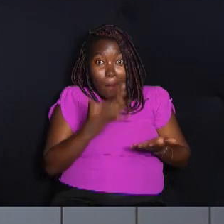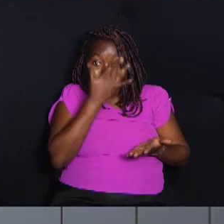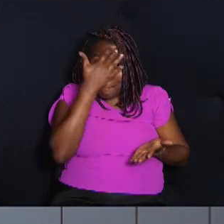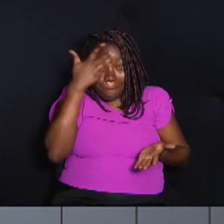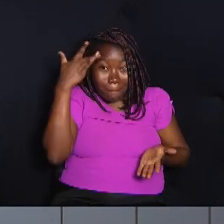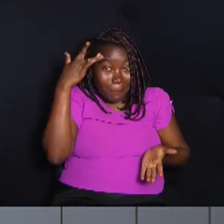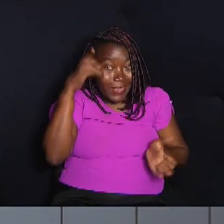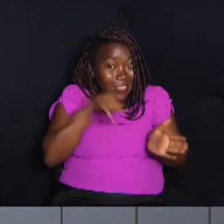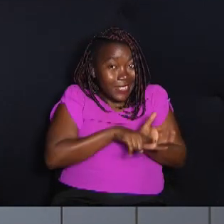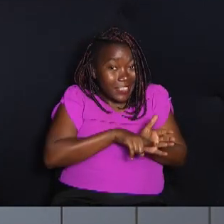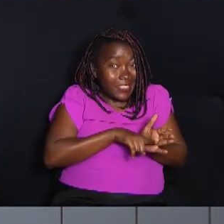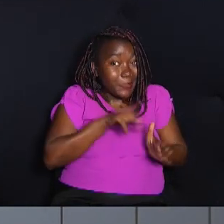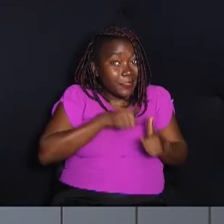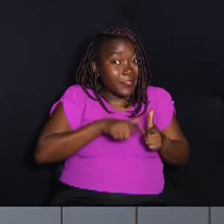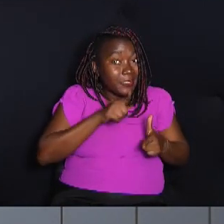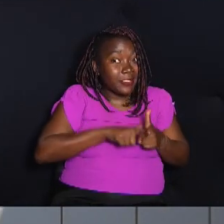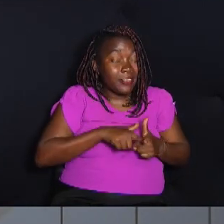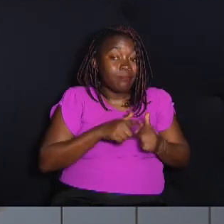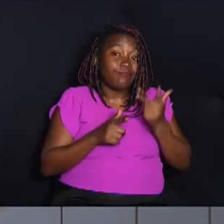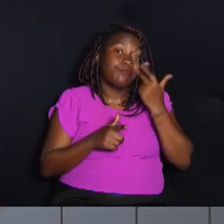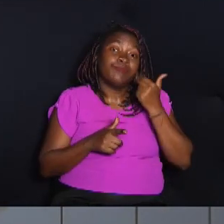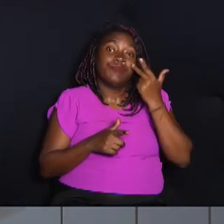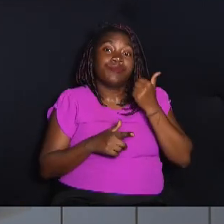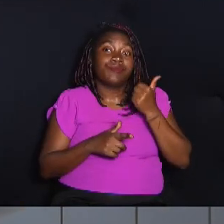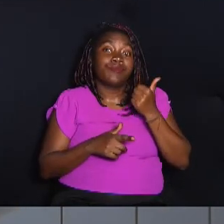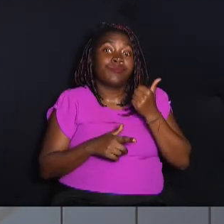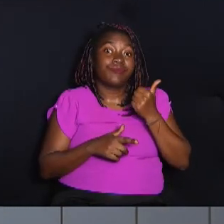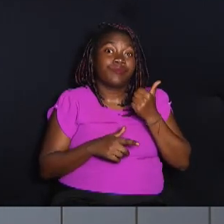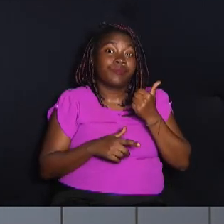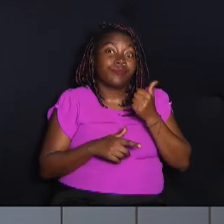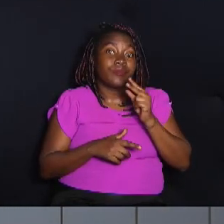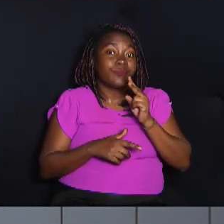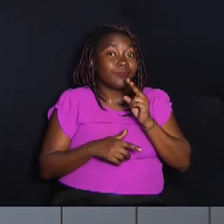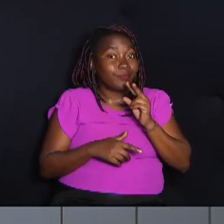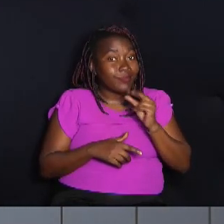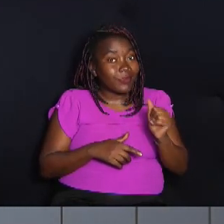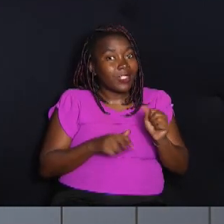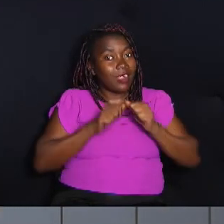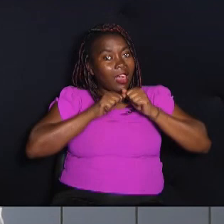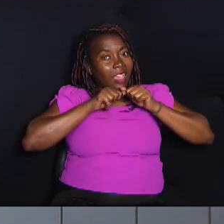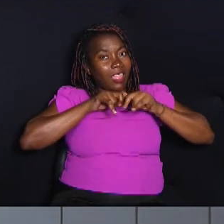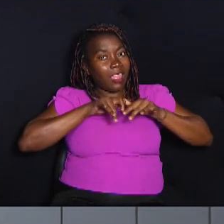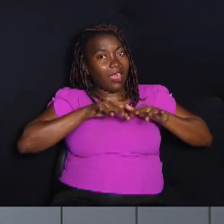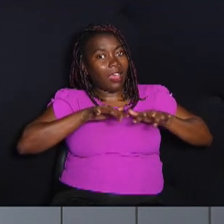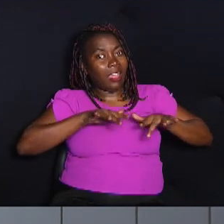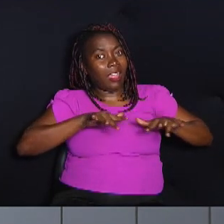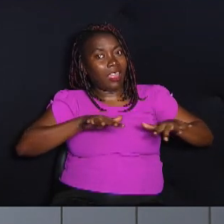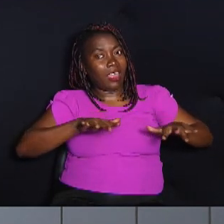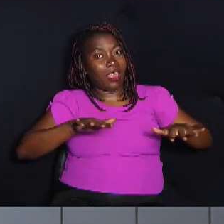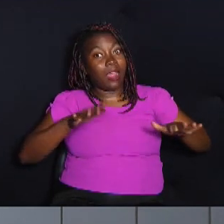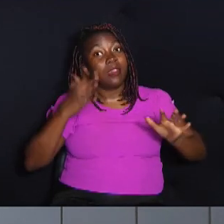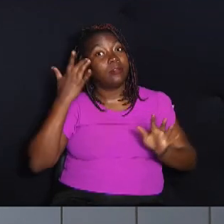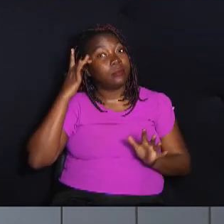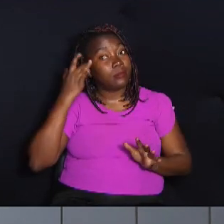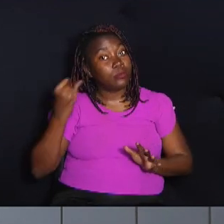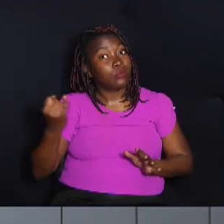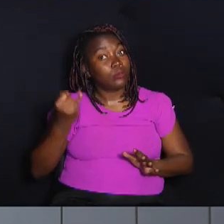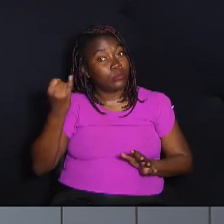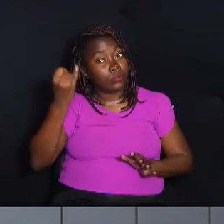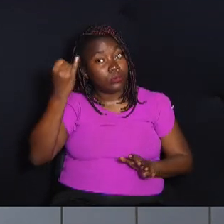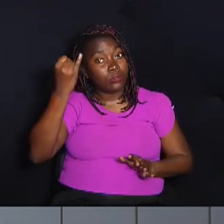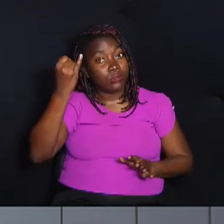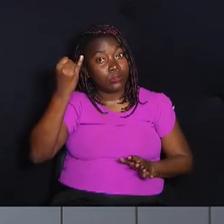com problemas, naturalmente isso vai, de certo modo, contaminando. Então, acho que é importante